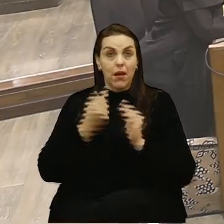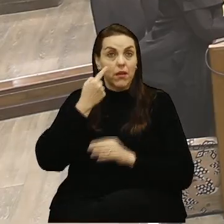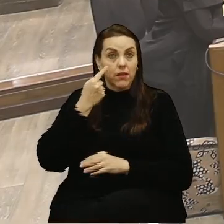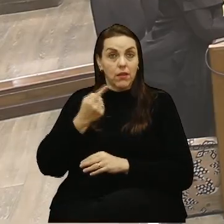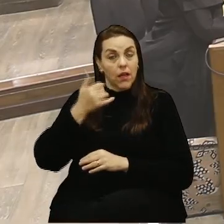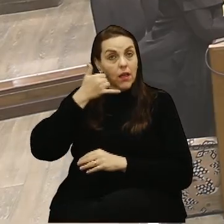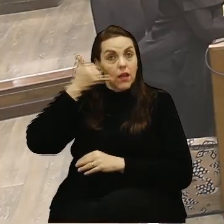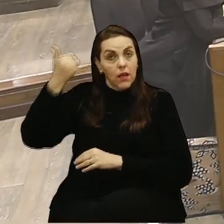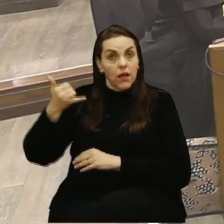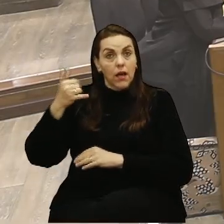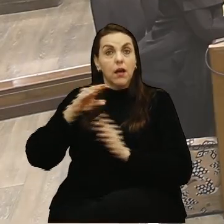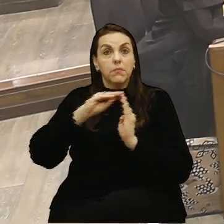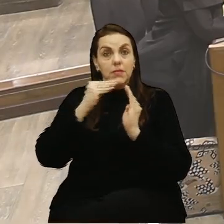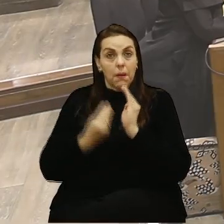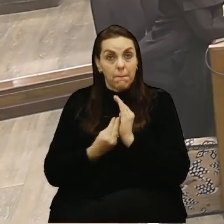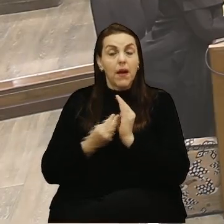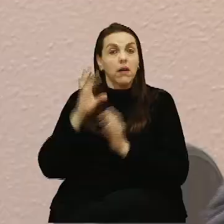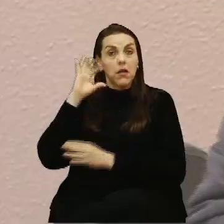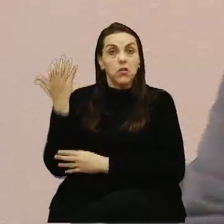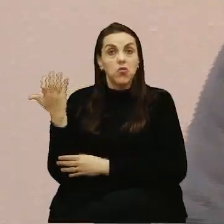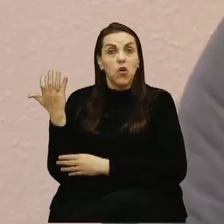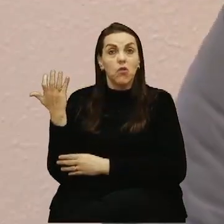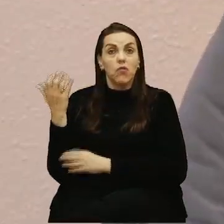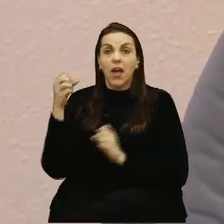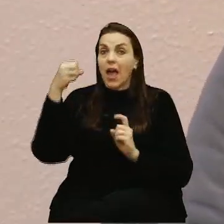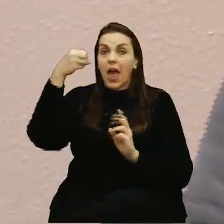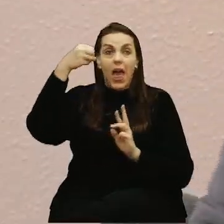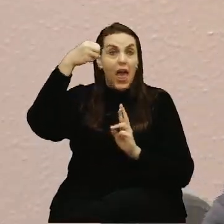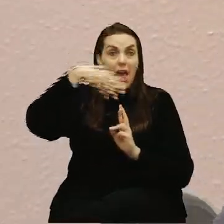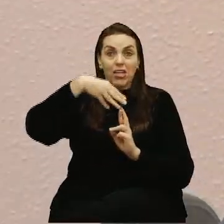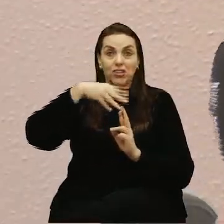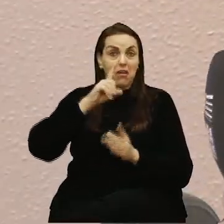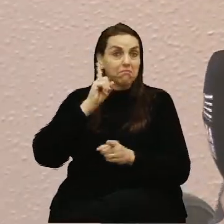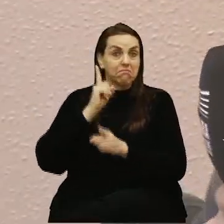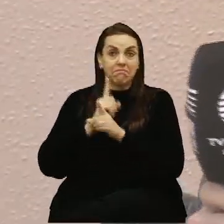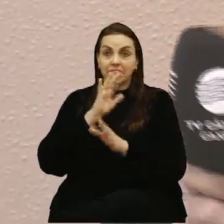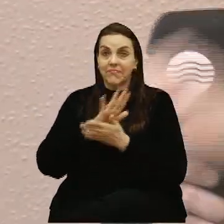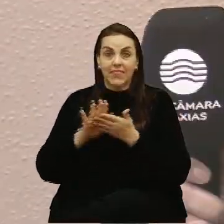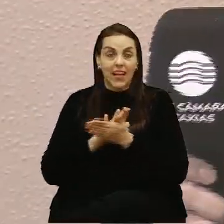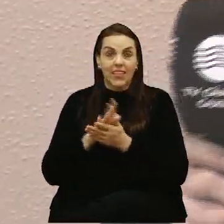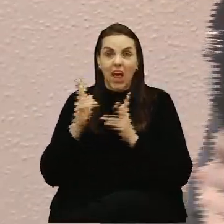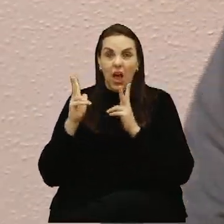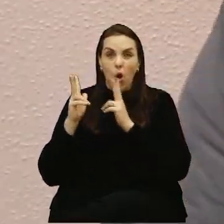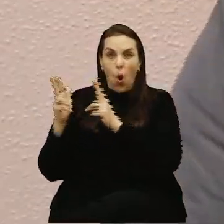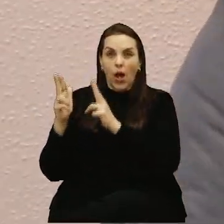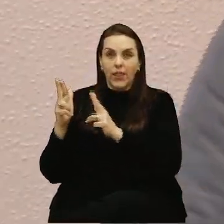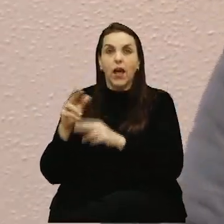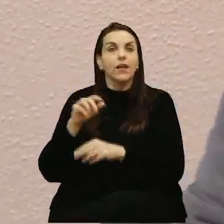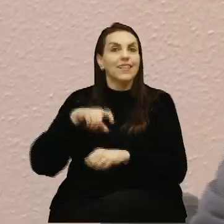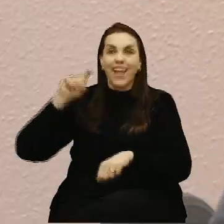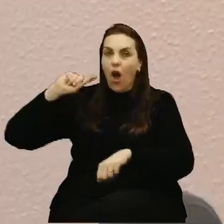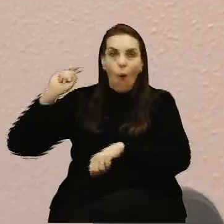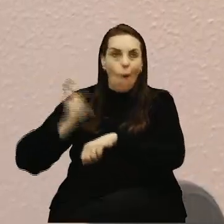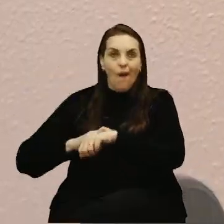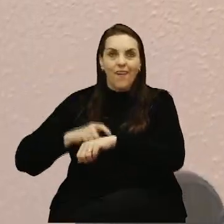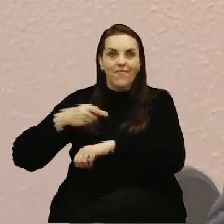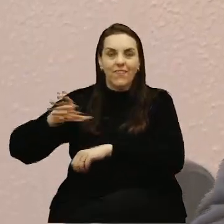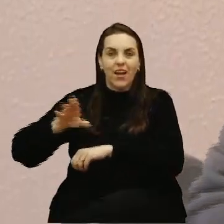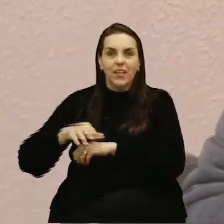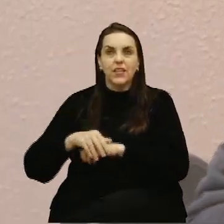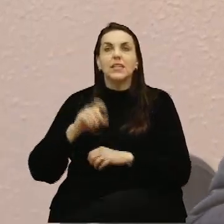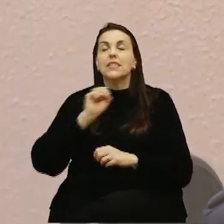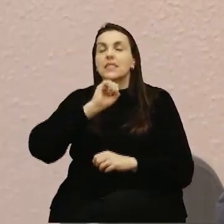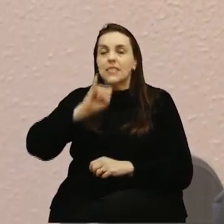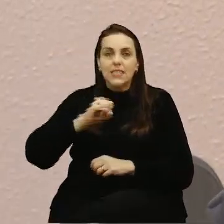a gente resolve. RGE a gente não encontra, a gente não vê gente trabalhando. Se é para cortar a luz, eles vão no outro dia. Se é para ligar a luz das